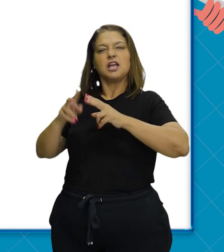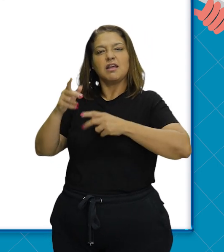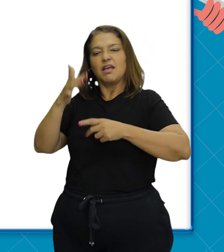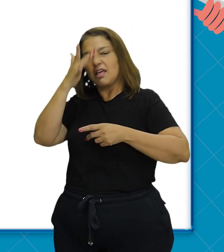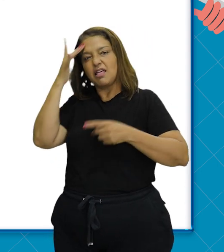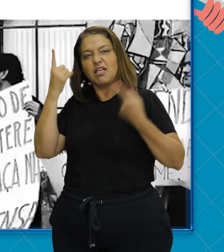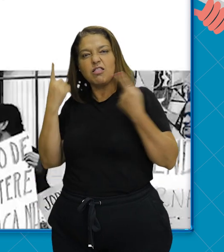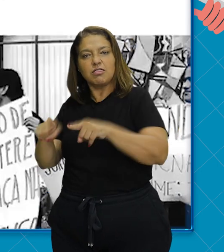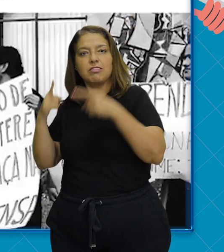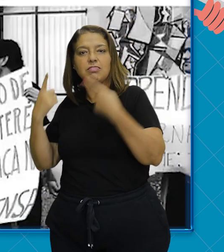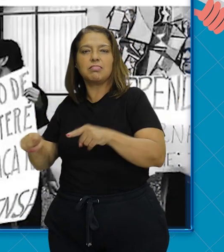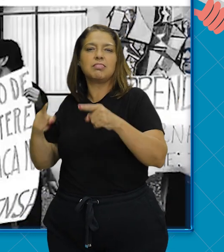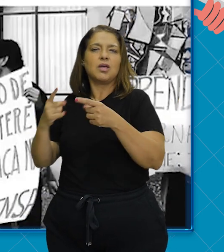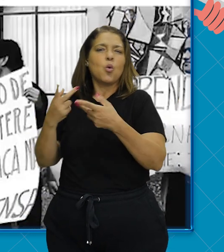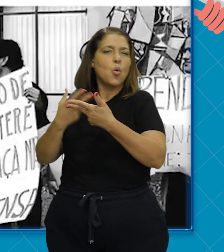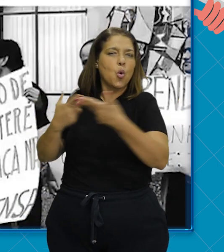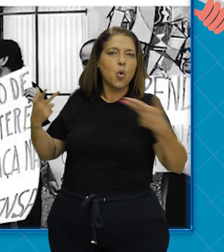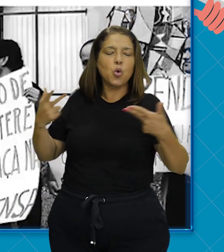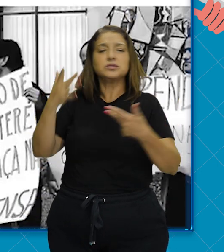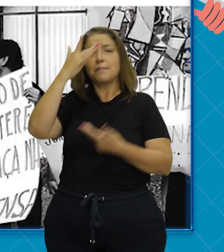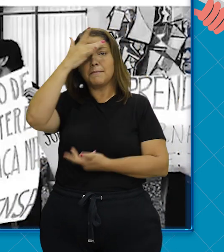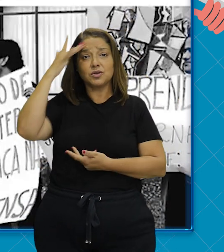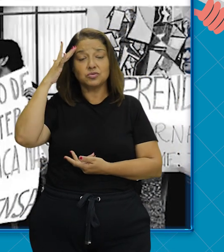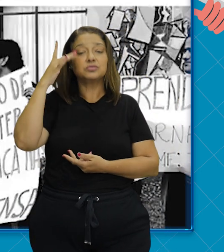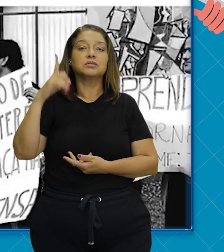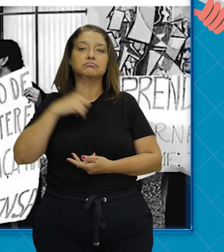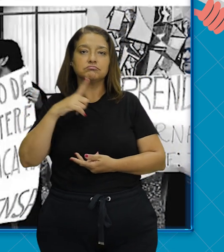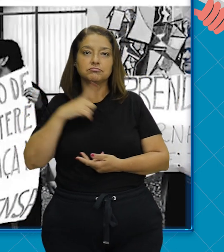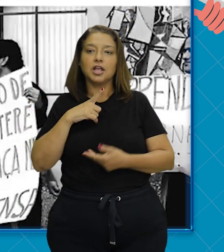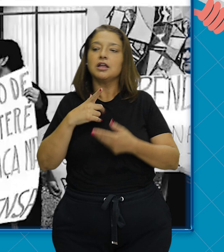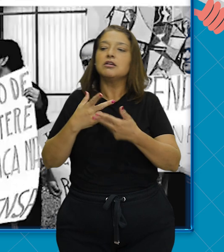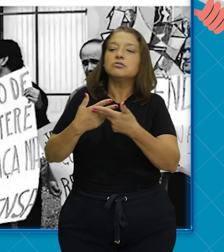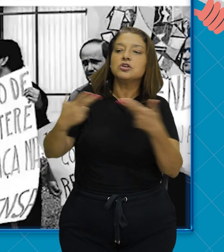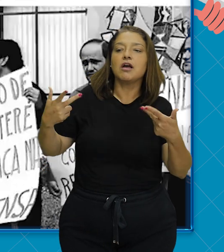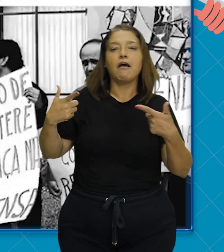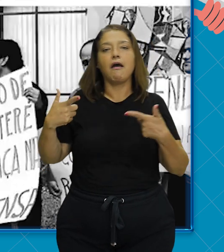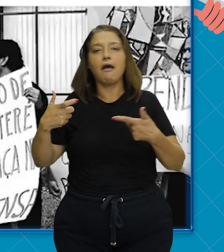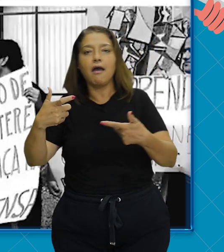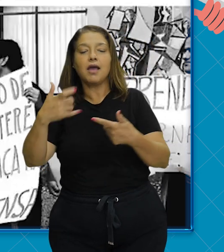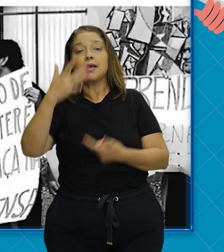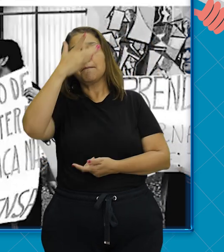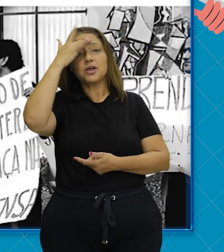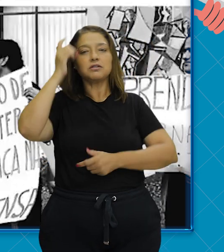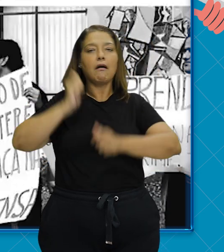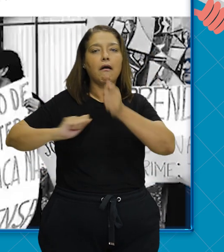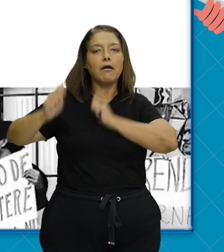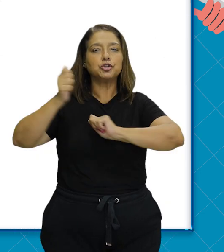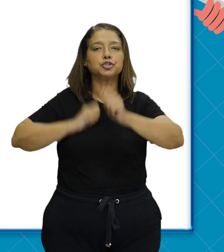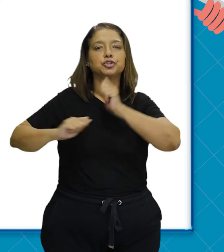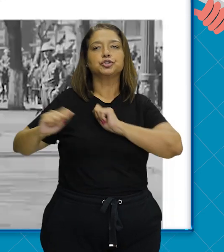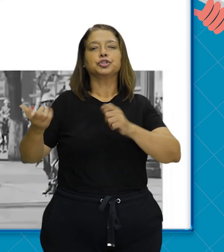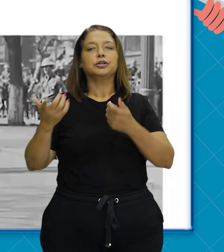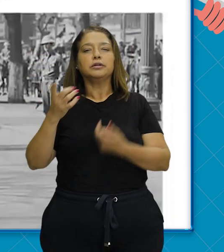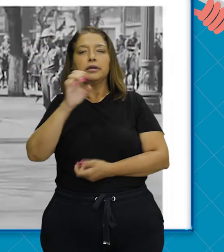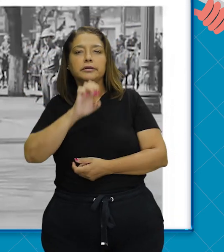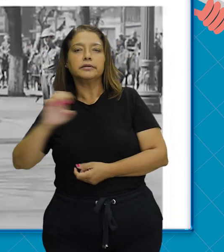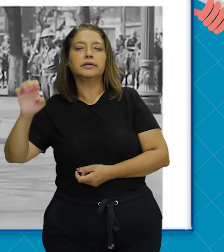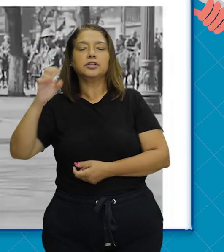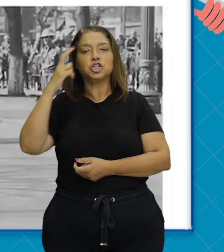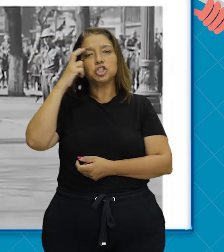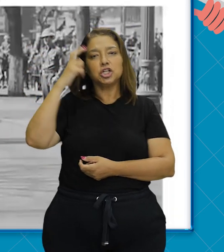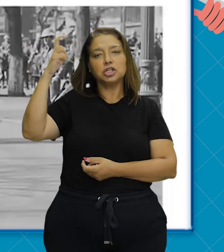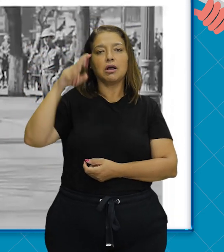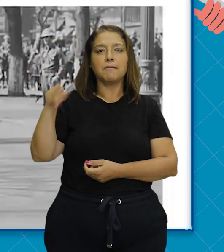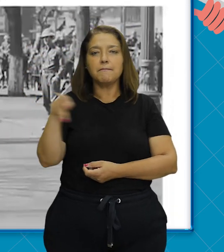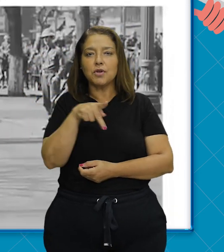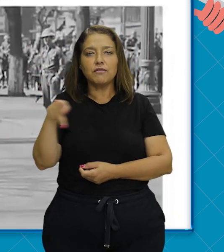pessoas, que na maioria absoluta das vezes não tinham nenhum envolvimento com armas. Artistas, líderes estudantis, intelectuais,